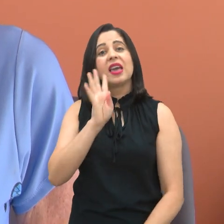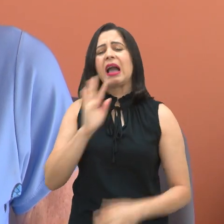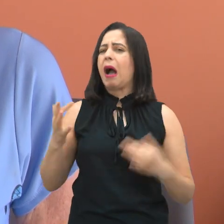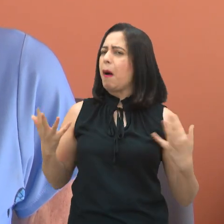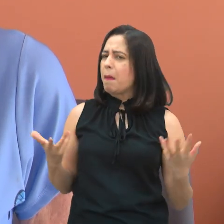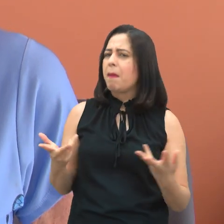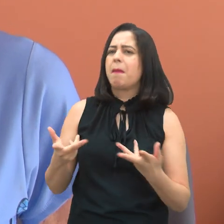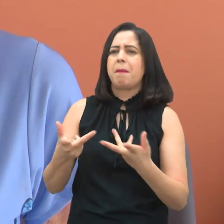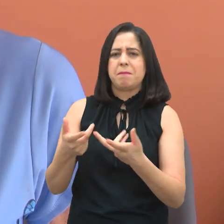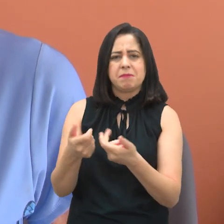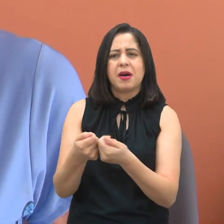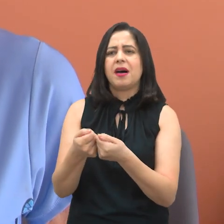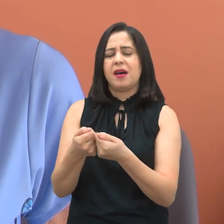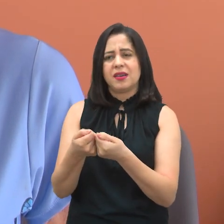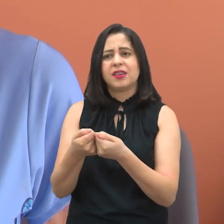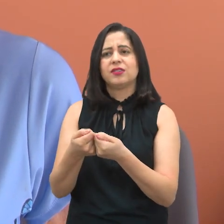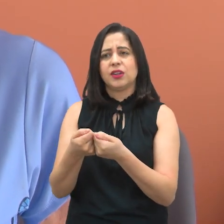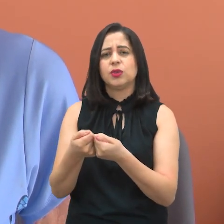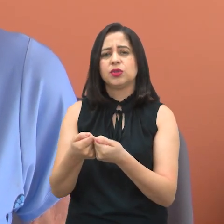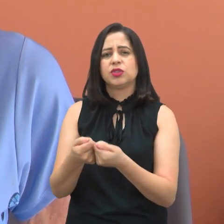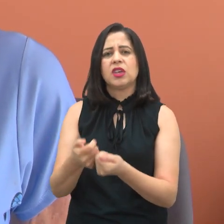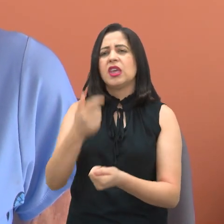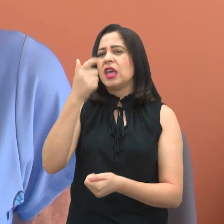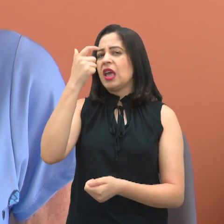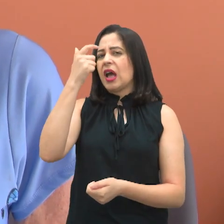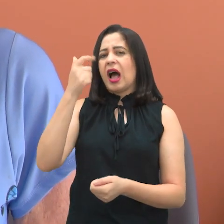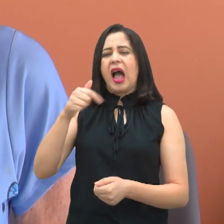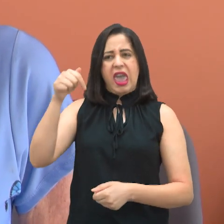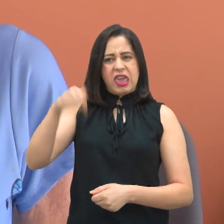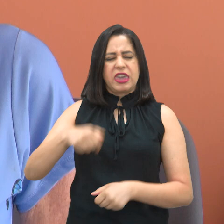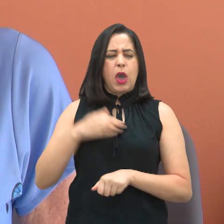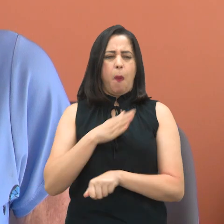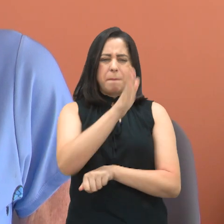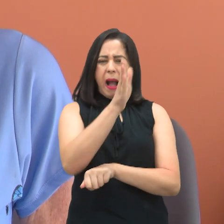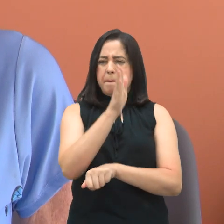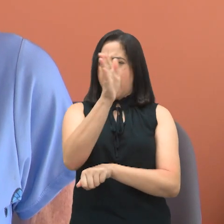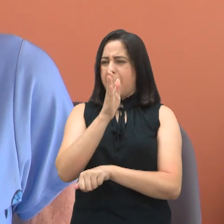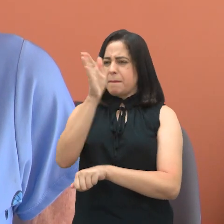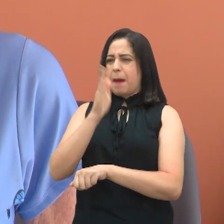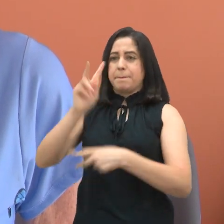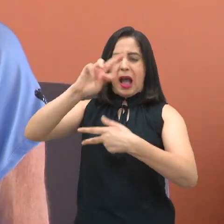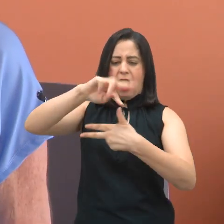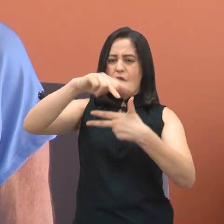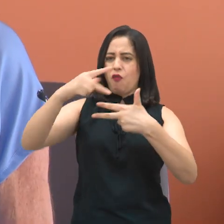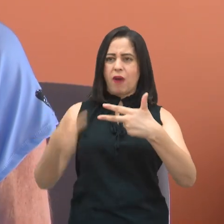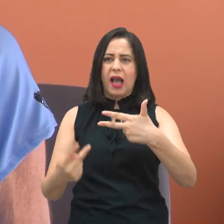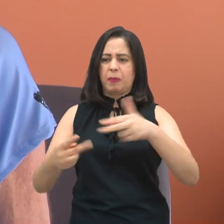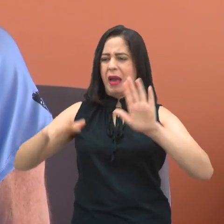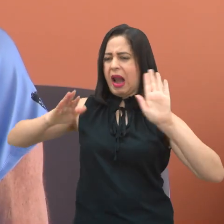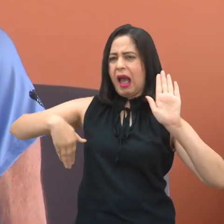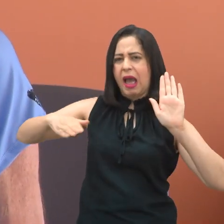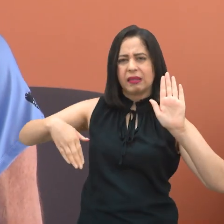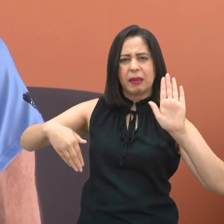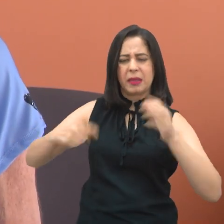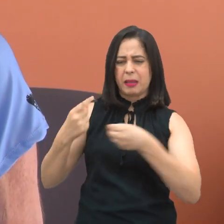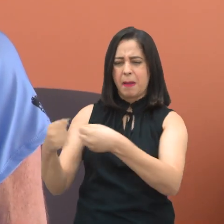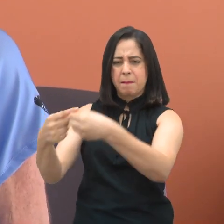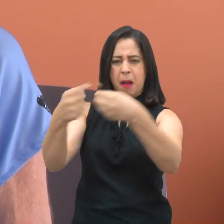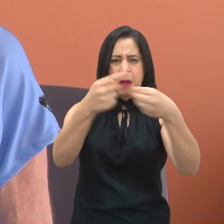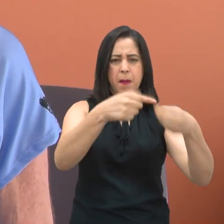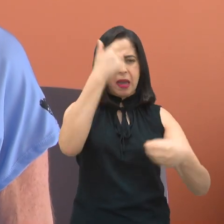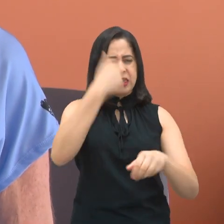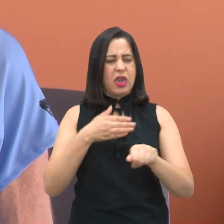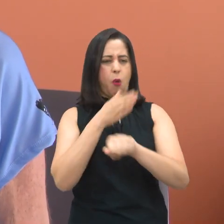legal, maravilhoso. E eu fiz todas as cidades do Vale, litoral, e hoje a gente tem